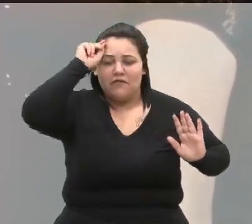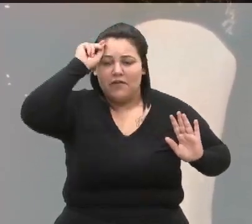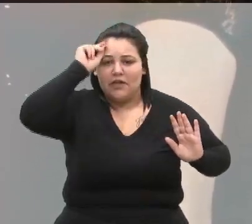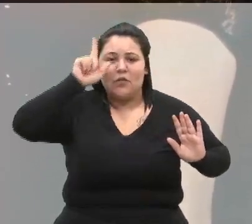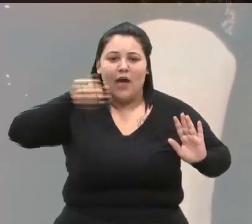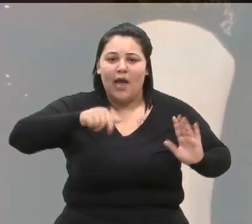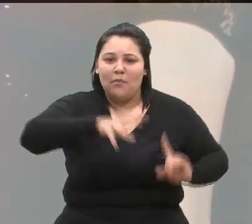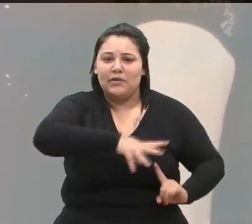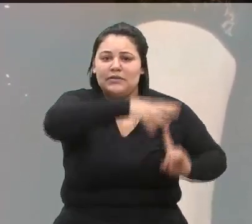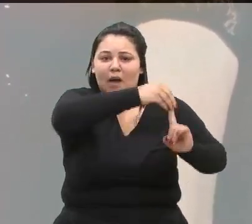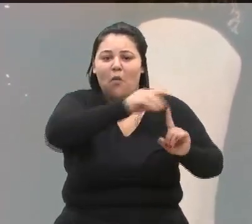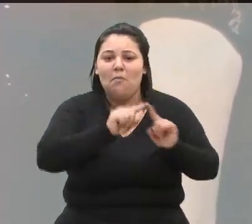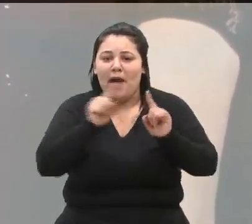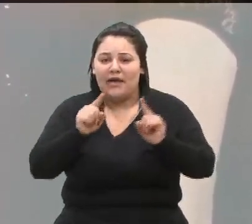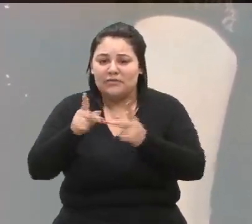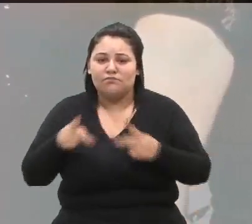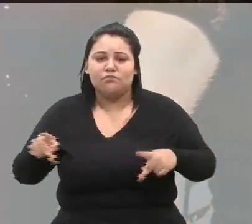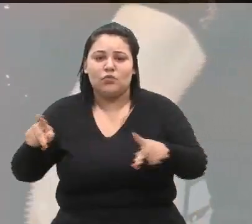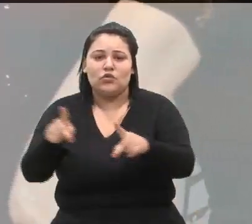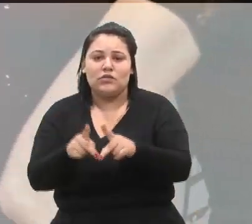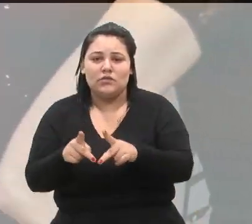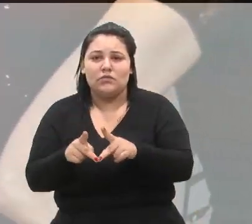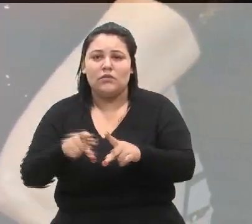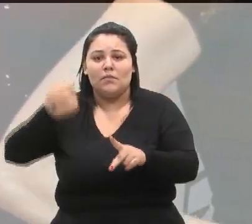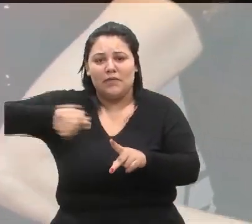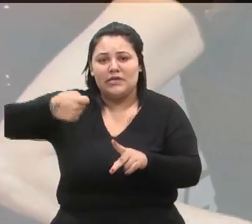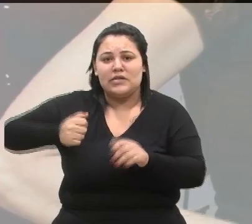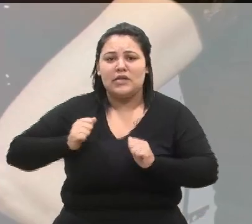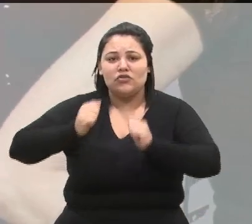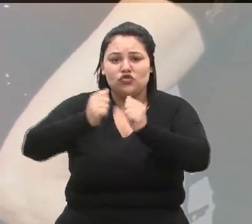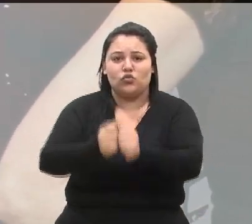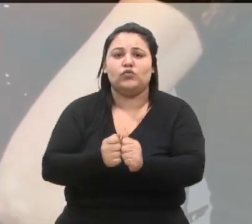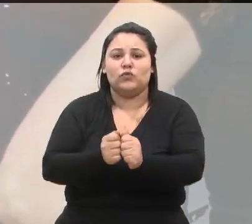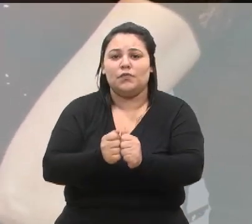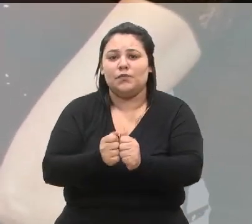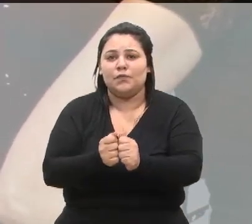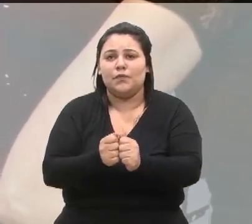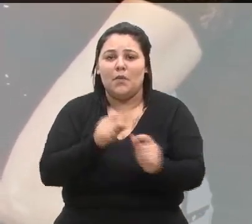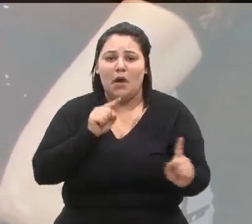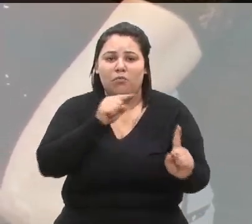figurante, mas a população tem que estar junto para que o objetivo